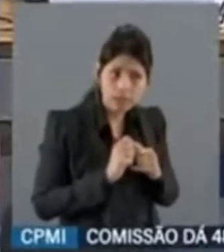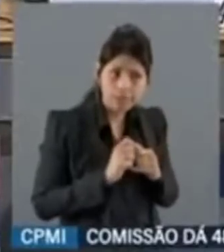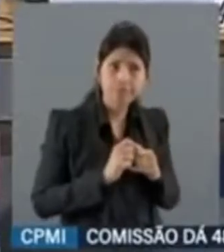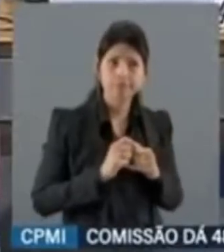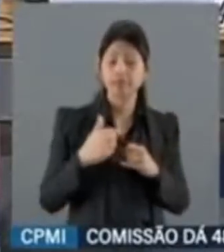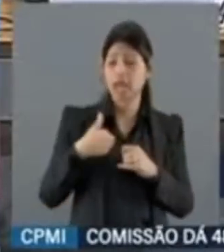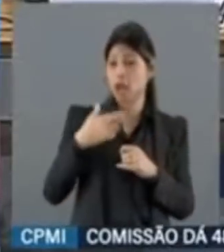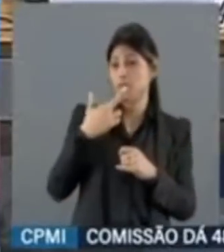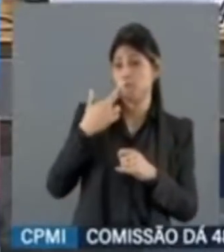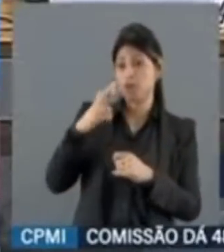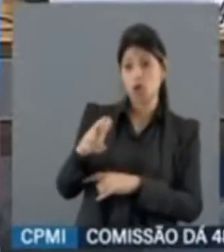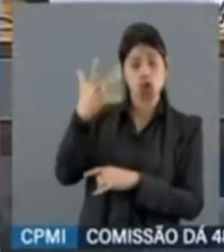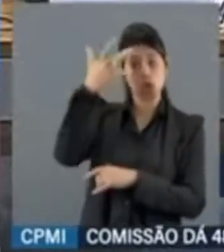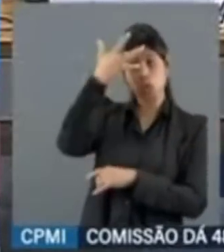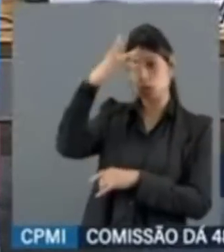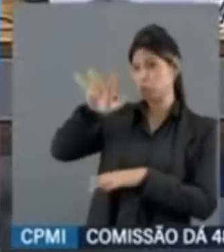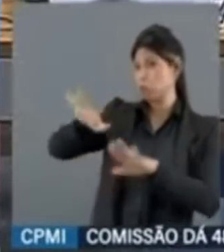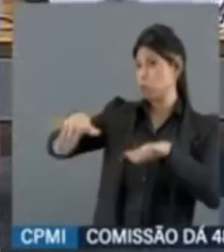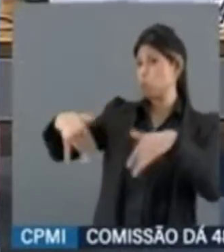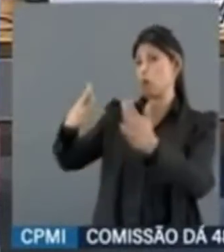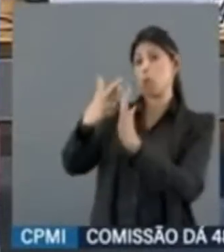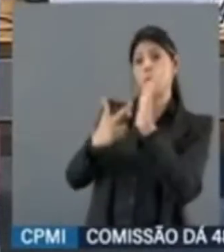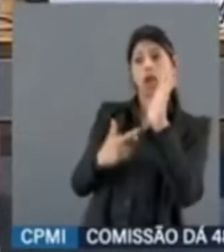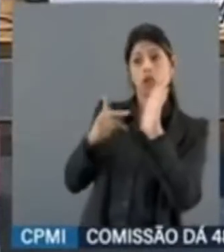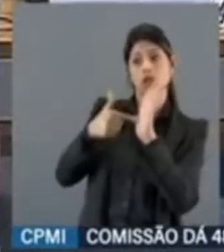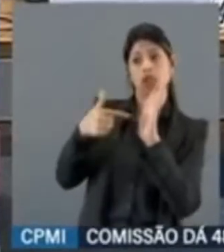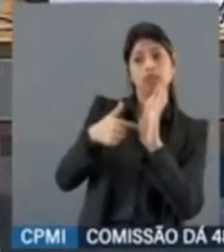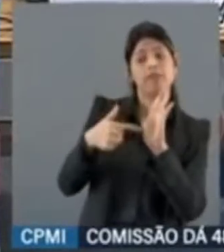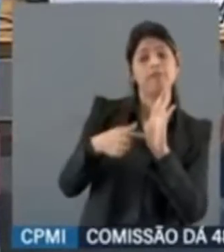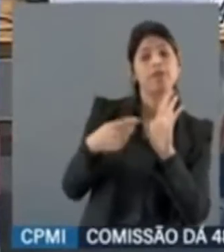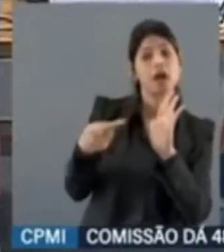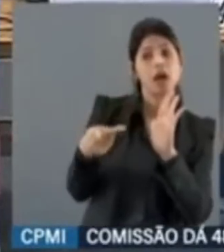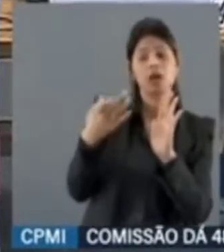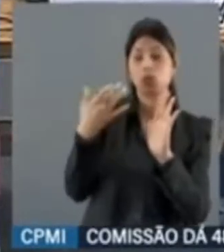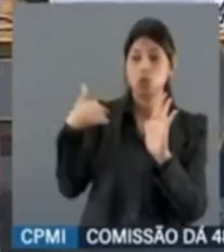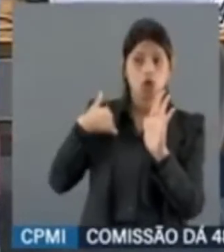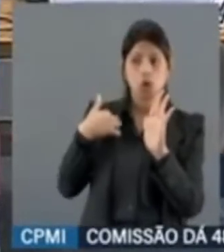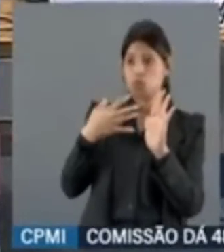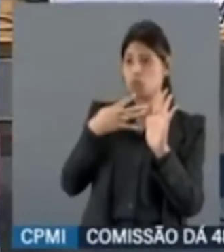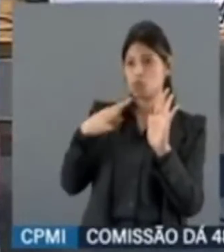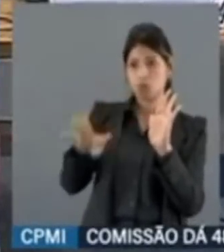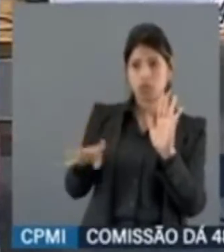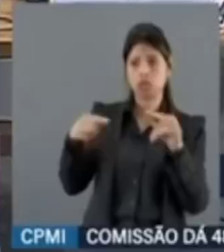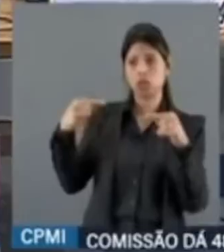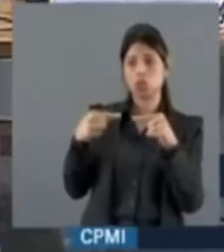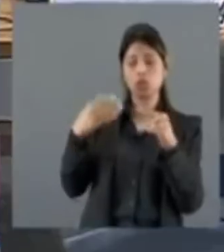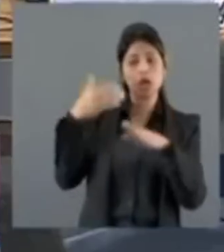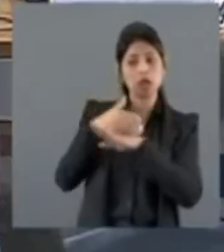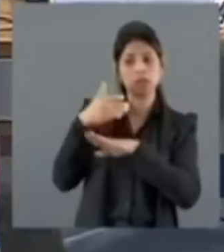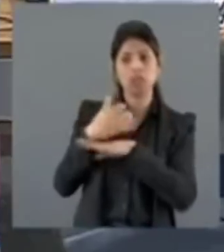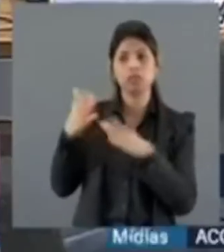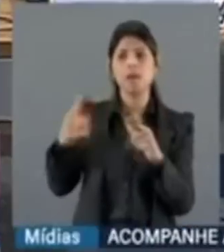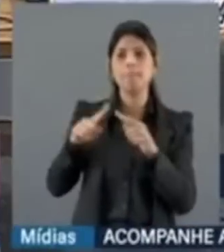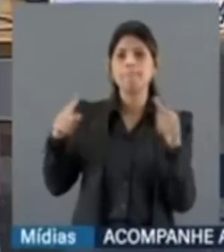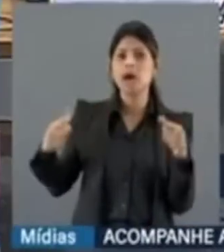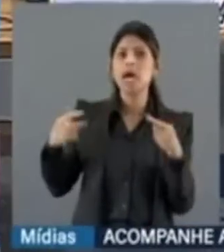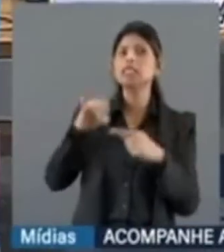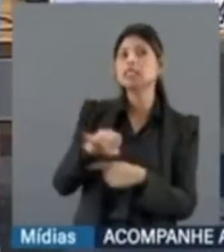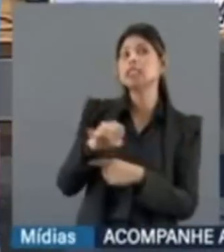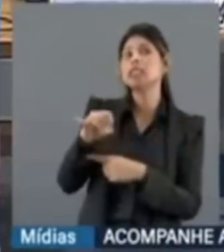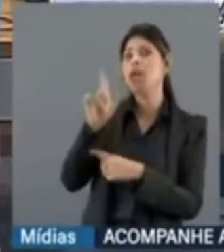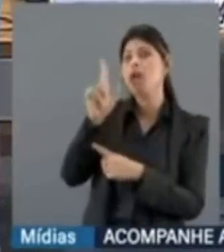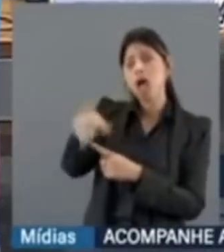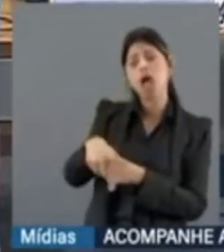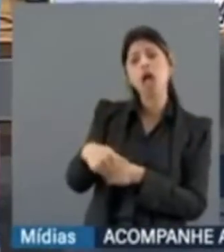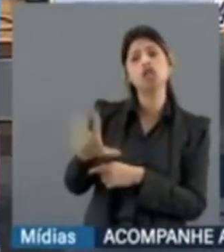de que relatório o senhor está falando, porque eu não tive mais acesso. Agora, se a difusão está aí, efetivamente eles foram encaminhados